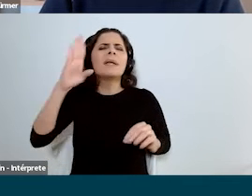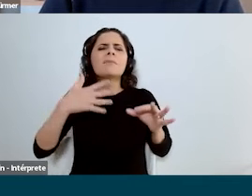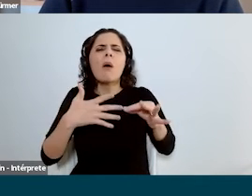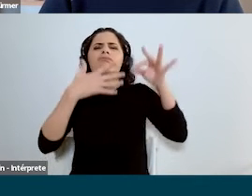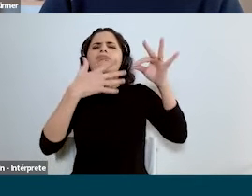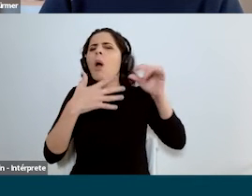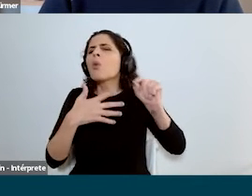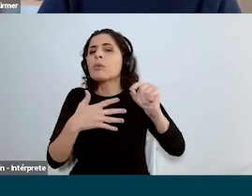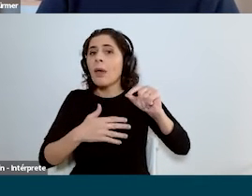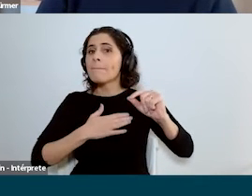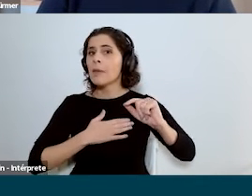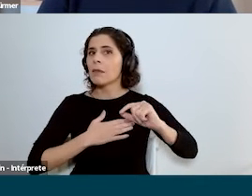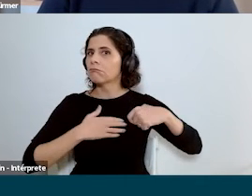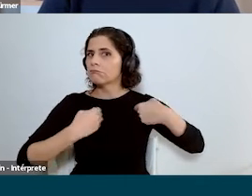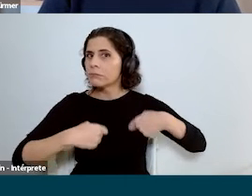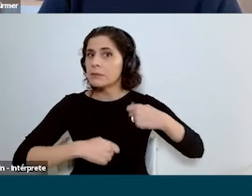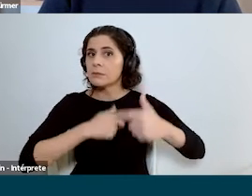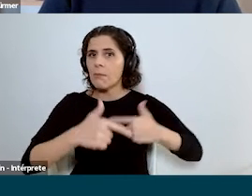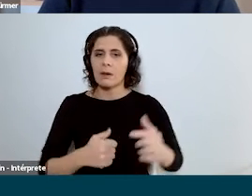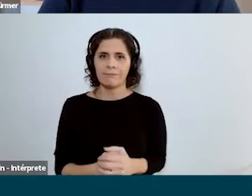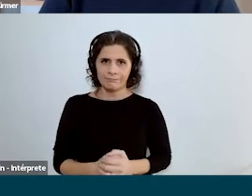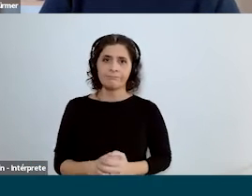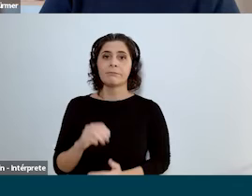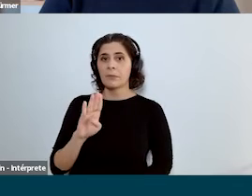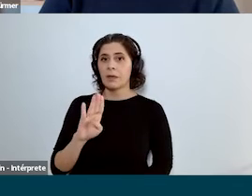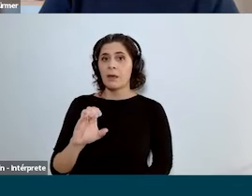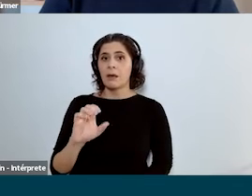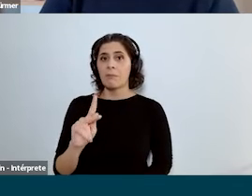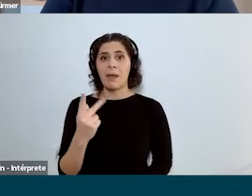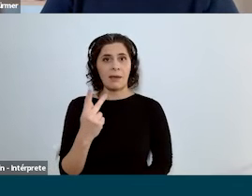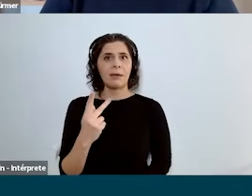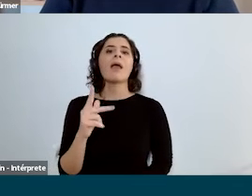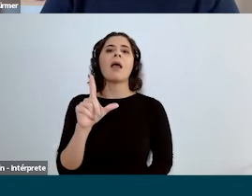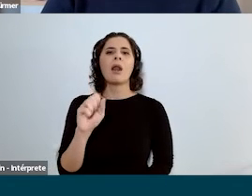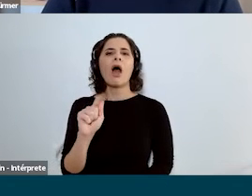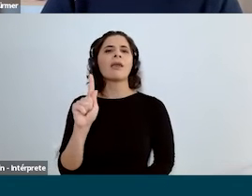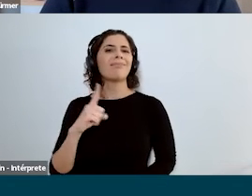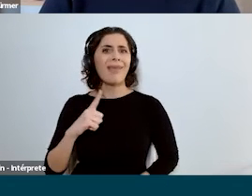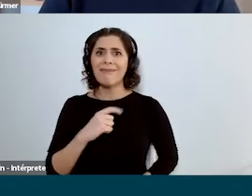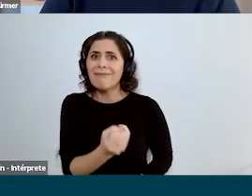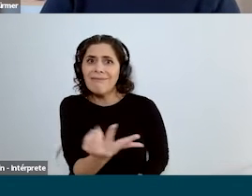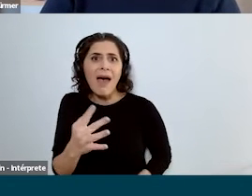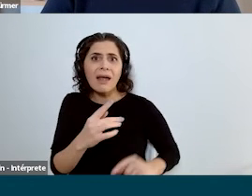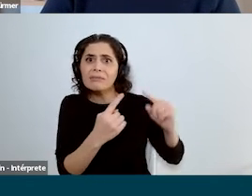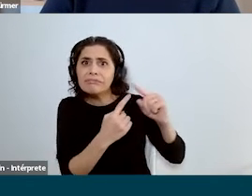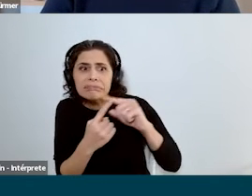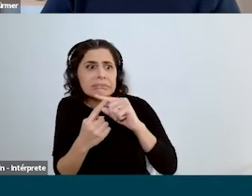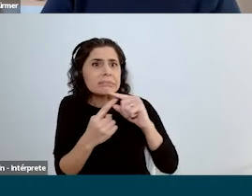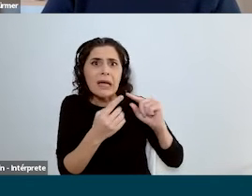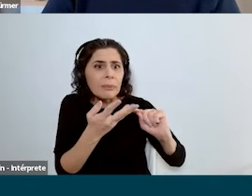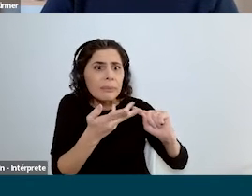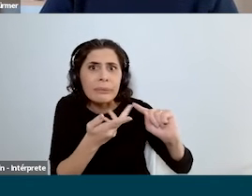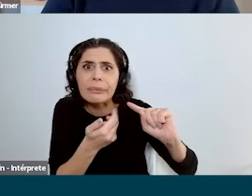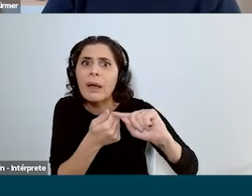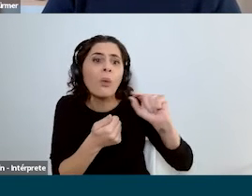iniciativas nas quais o time vai atuar. A demanda que a gente tem sempre vai ser maior que a capacidade, o backlog sempre vai ter vários itens, e a gente precisa priorizar de